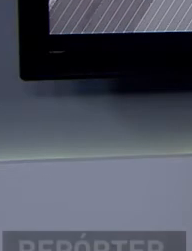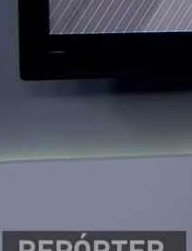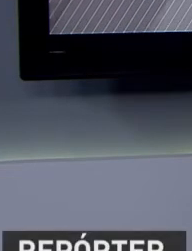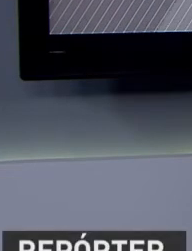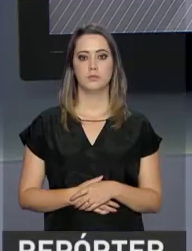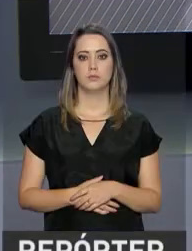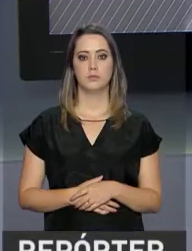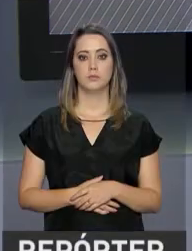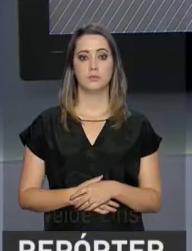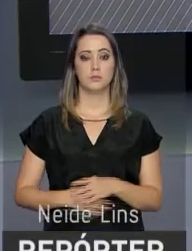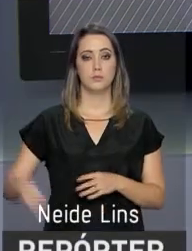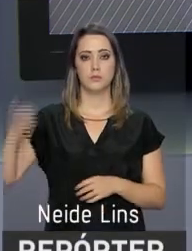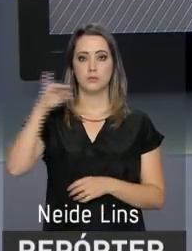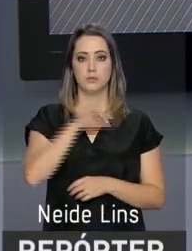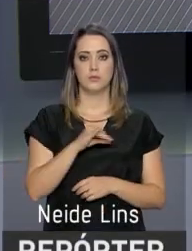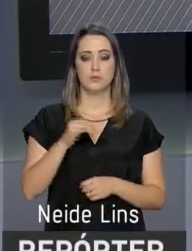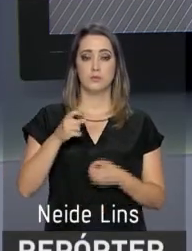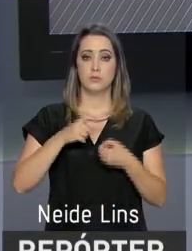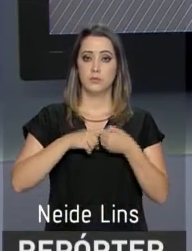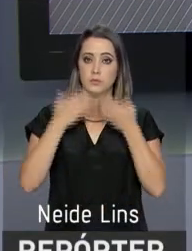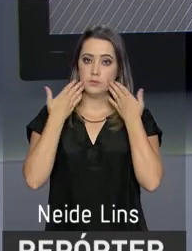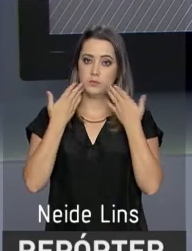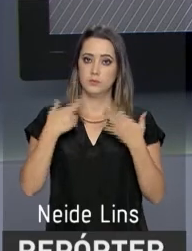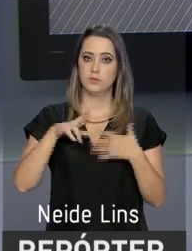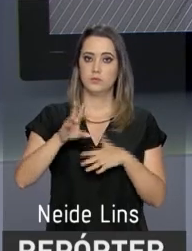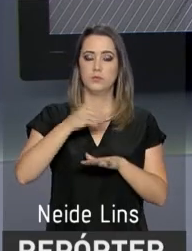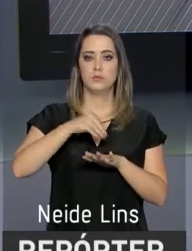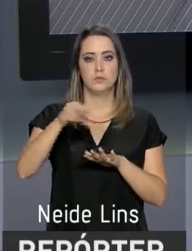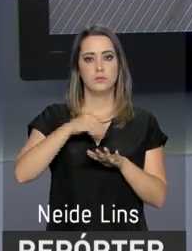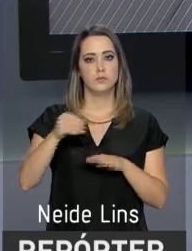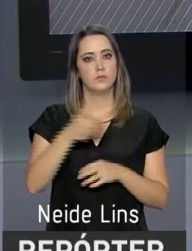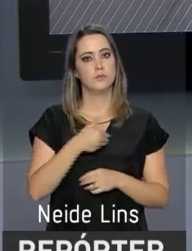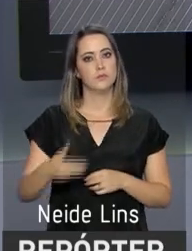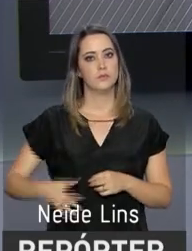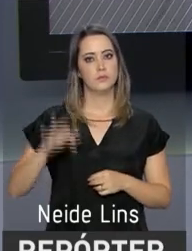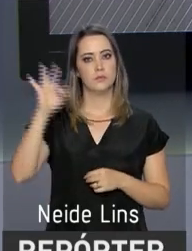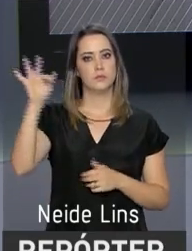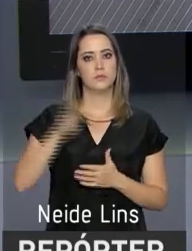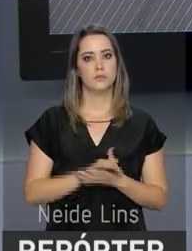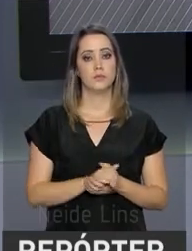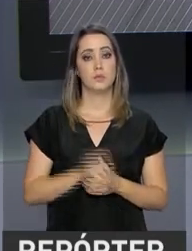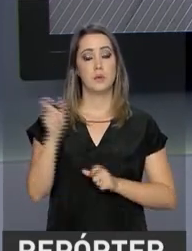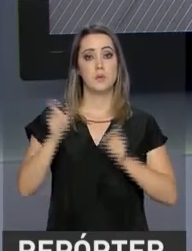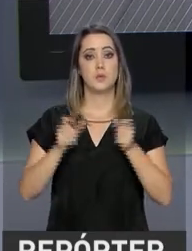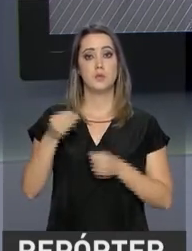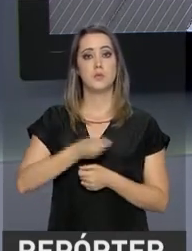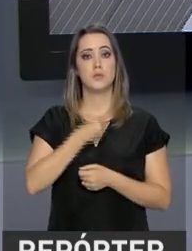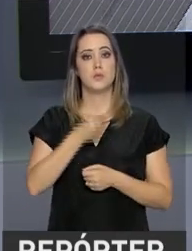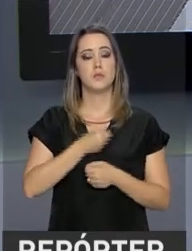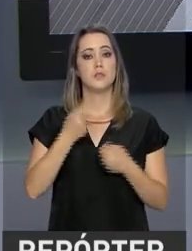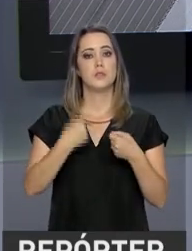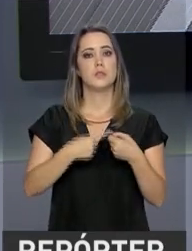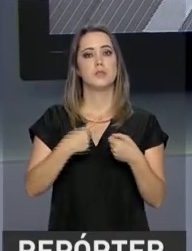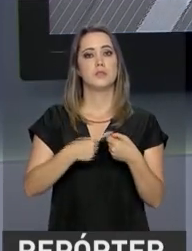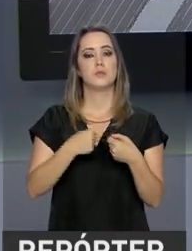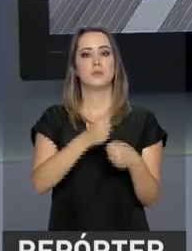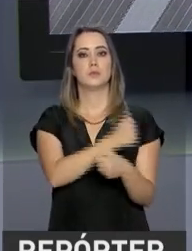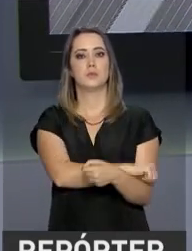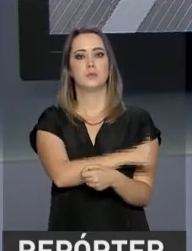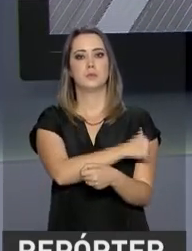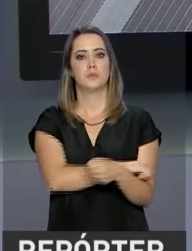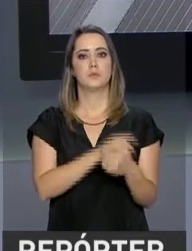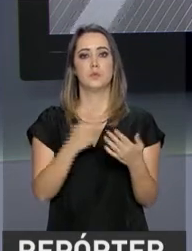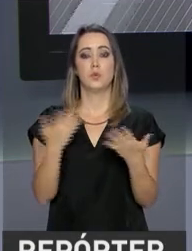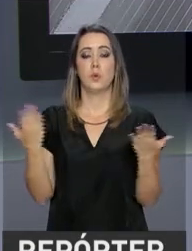lá estamos de volta com o repórter nbr as notícias do governo federal moradores da cidade de queimados no rio de